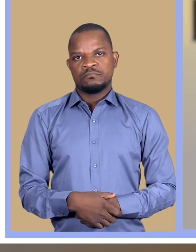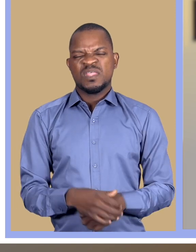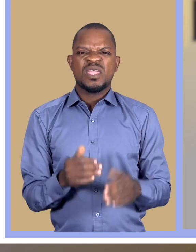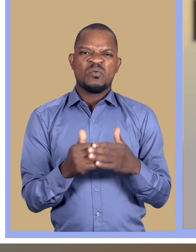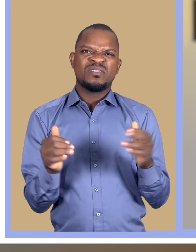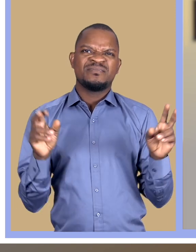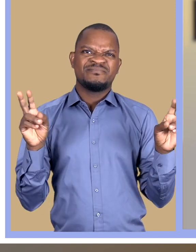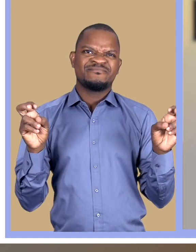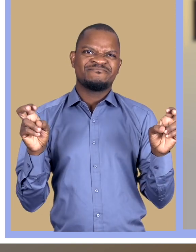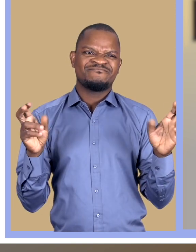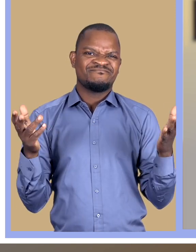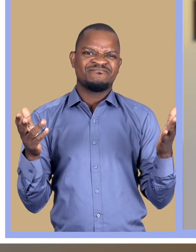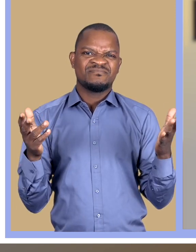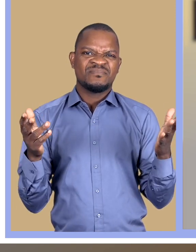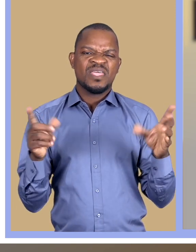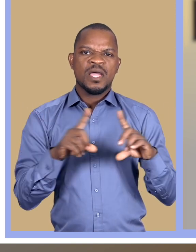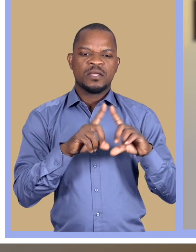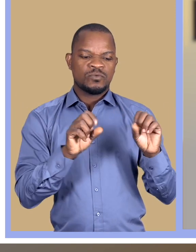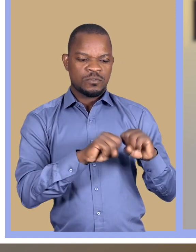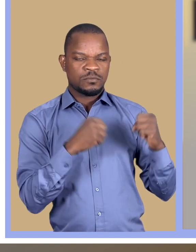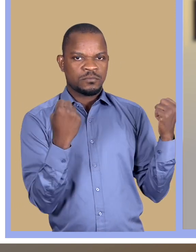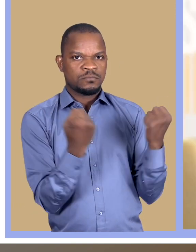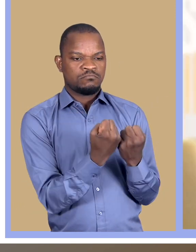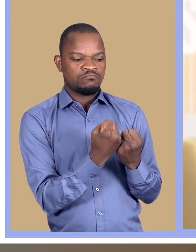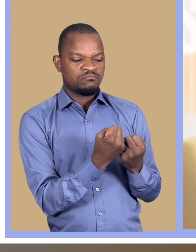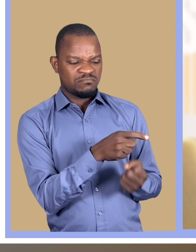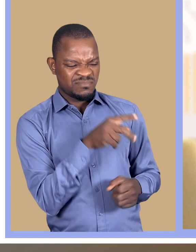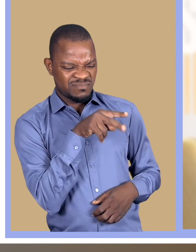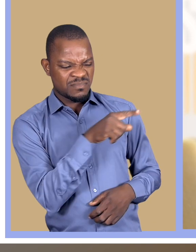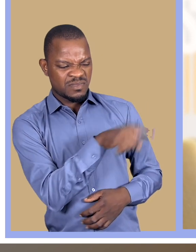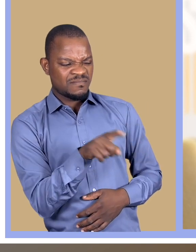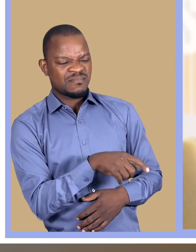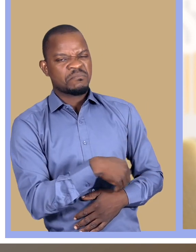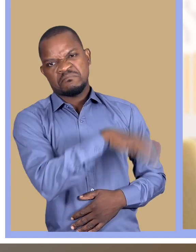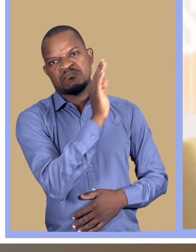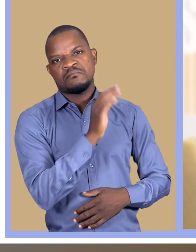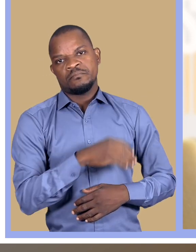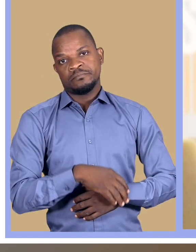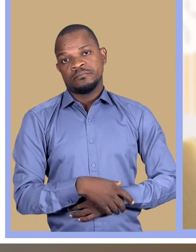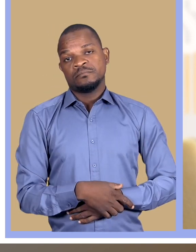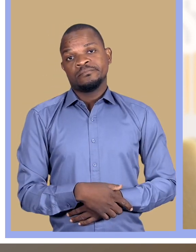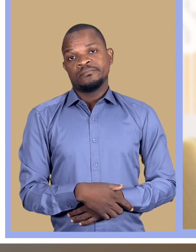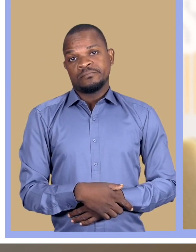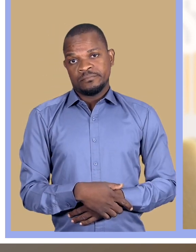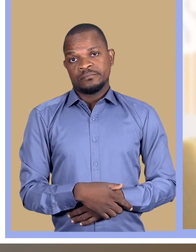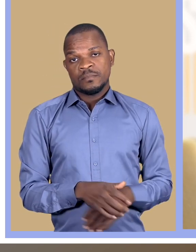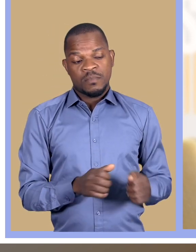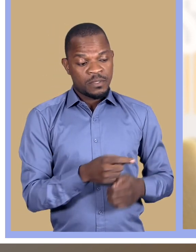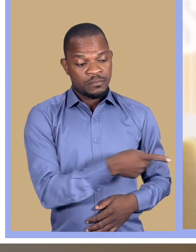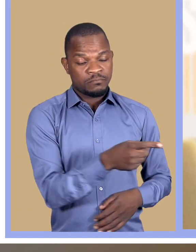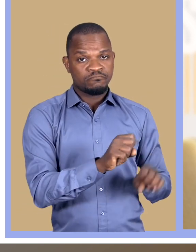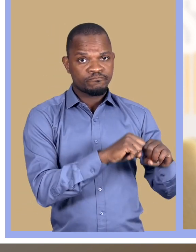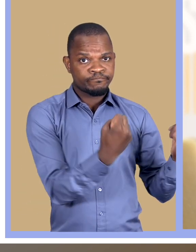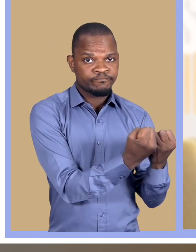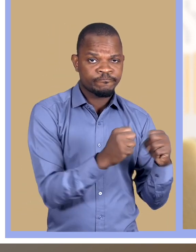uma ONG que está a fazer errado. Normalmente é isso que se olha. E estas ONGs, estas